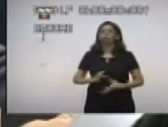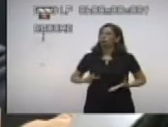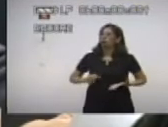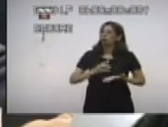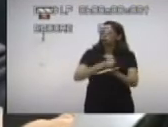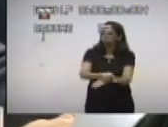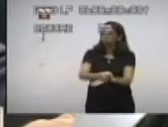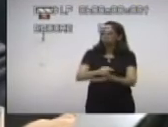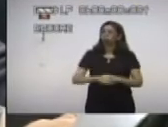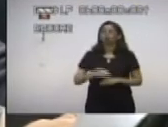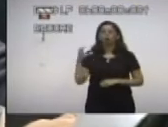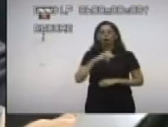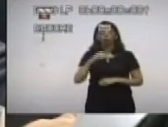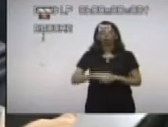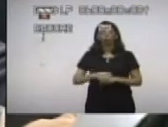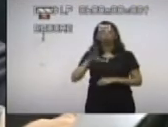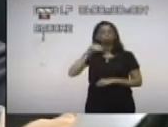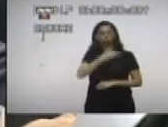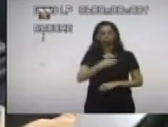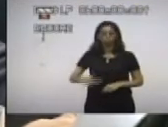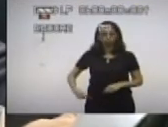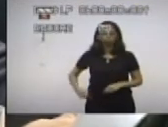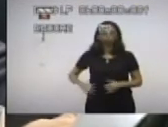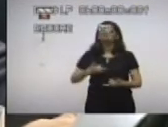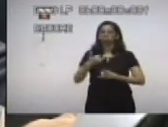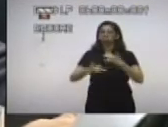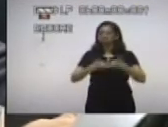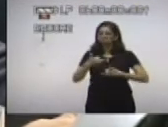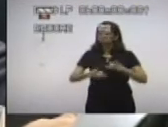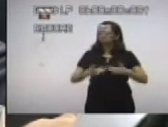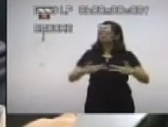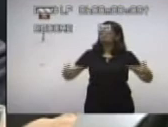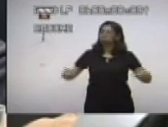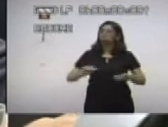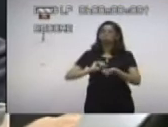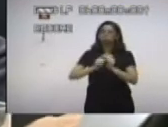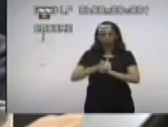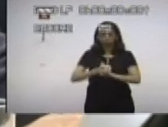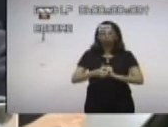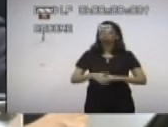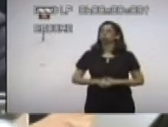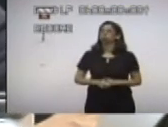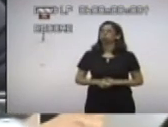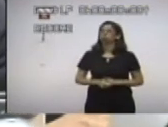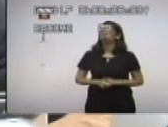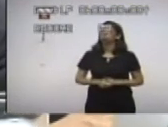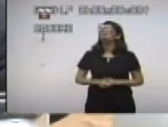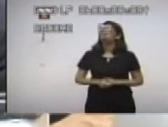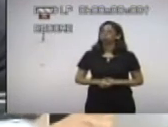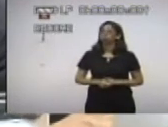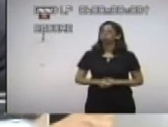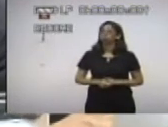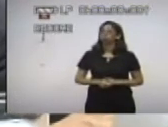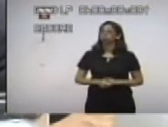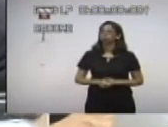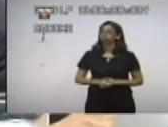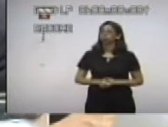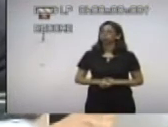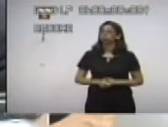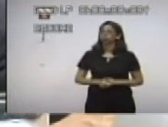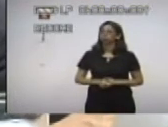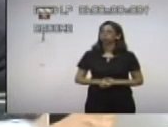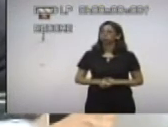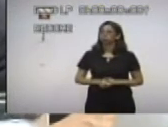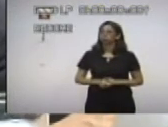na rede particular de ensino clubes de recreação e entidades de caráter Desportivo que atendam crianças e